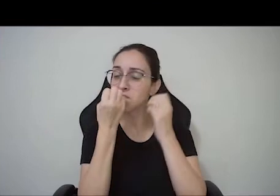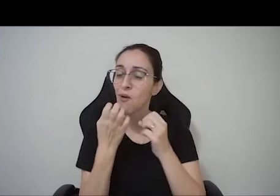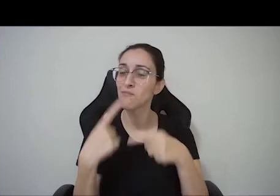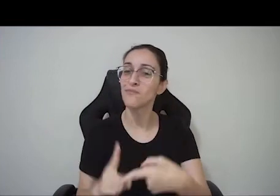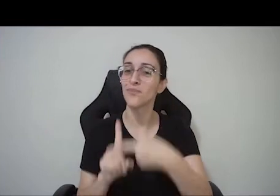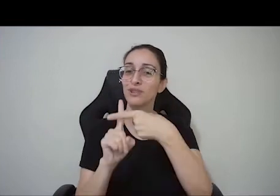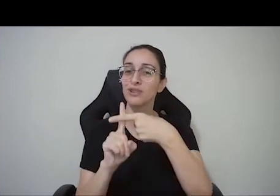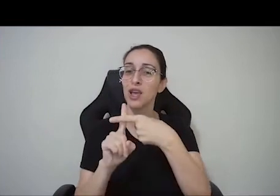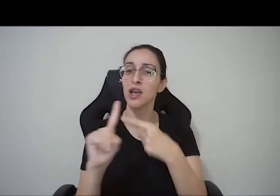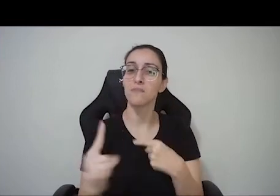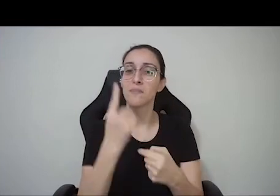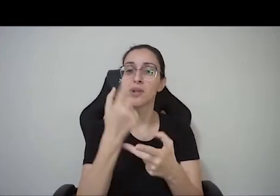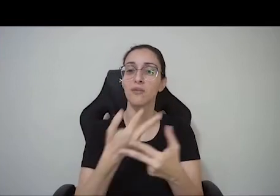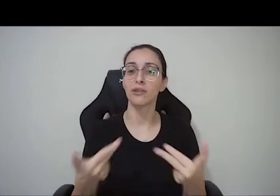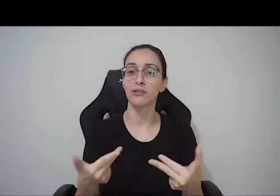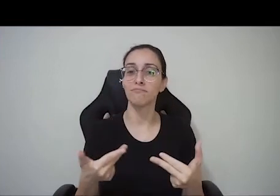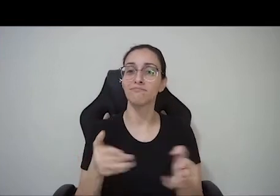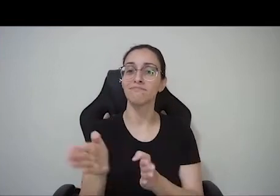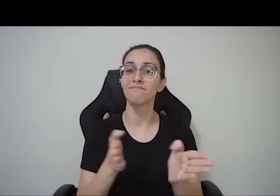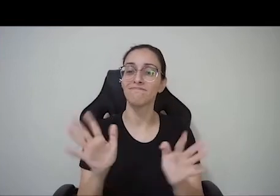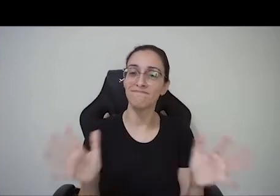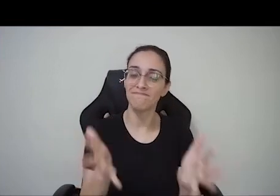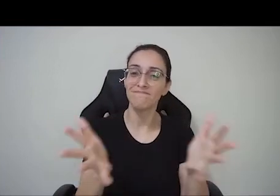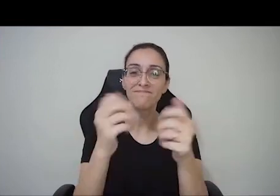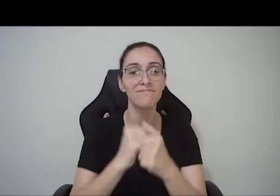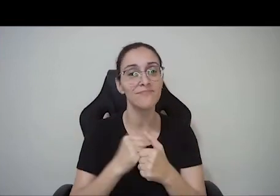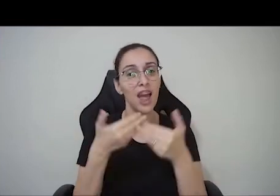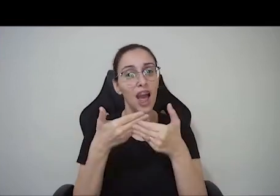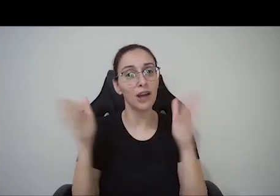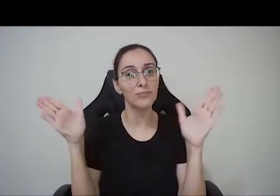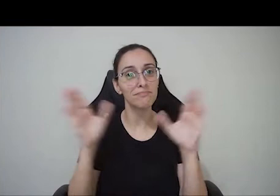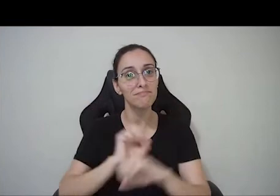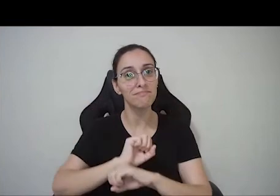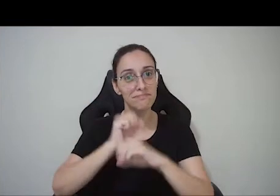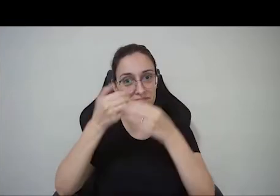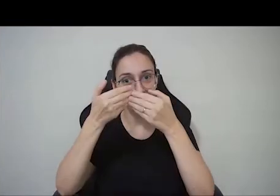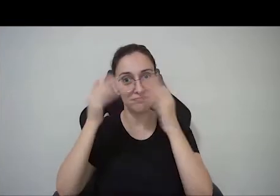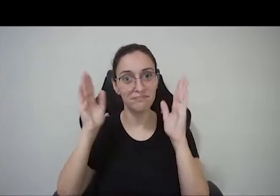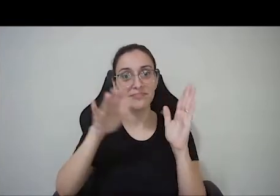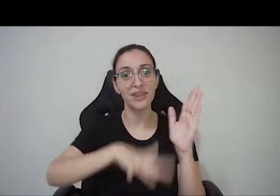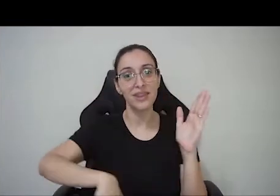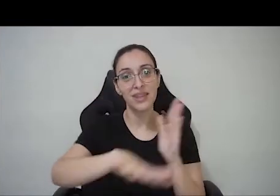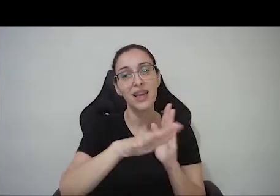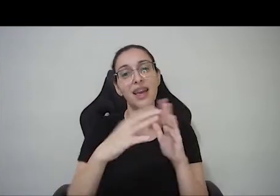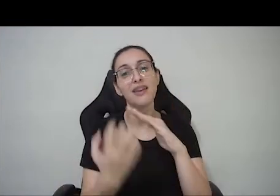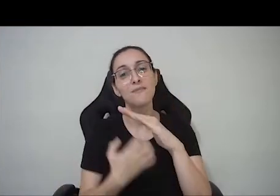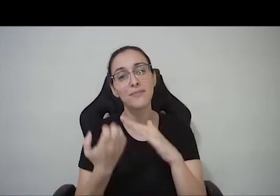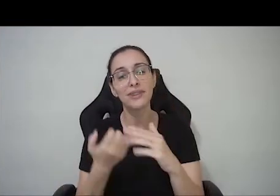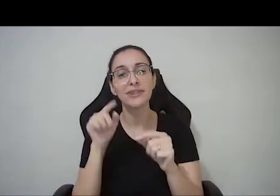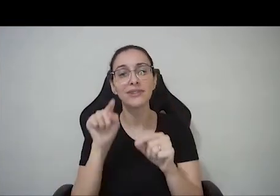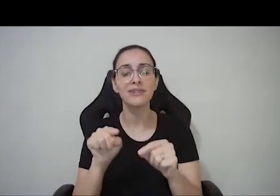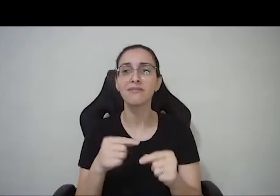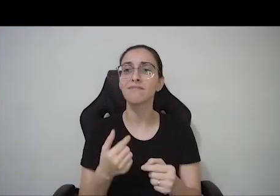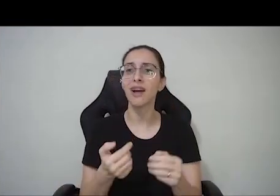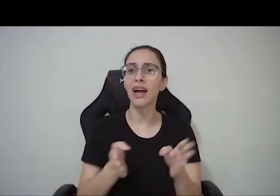mas, primeiramente, vai estar promovendo acessibilidade. Vai estar abrindo os olhos para empresas e marcas que talvez não pensem